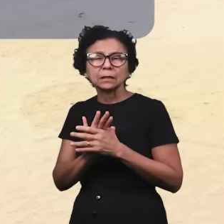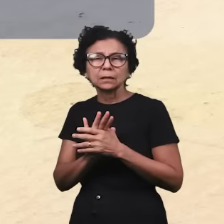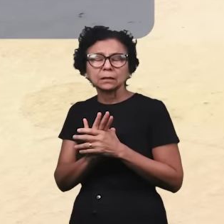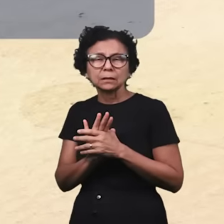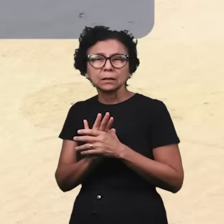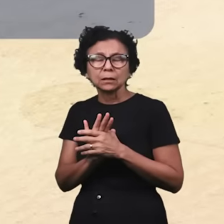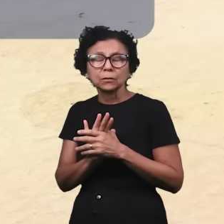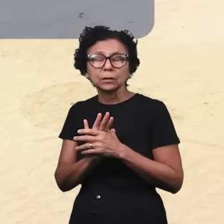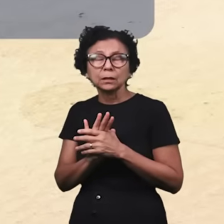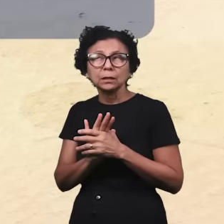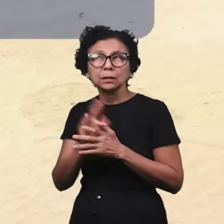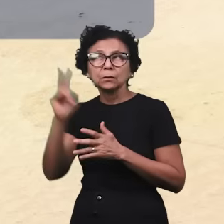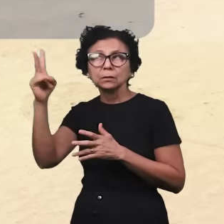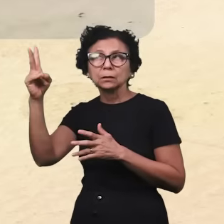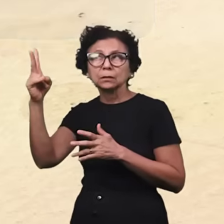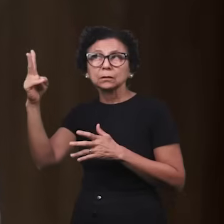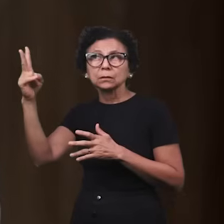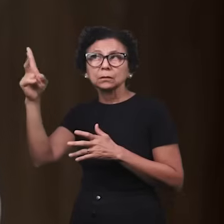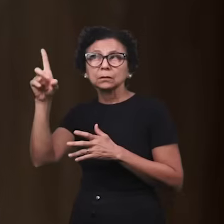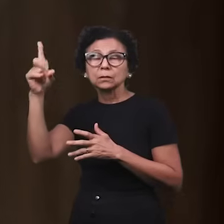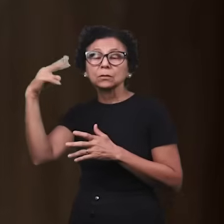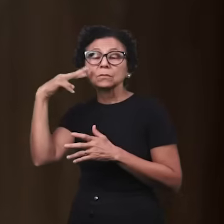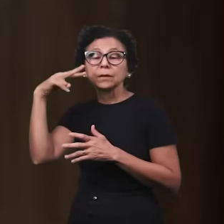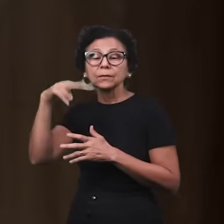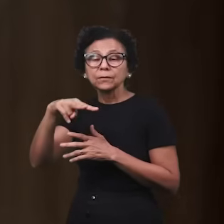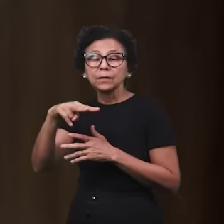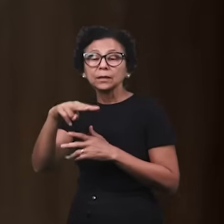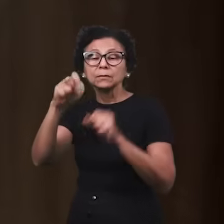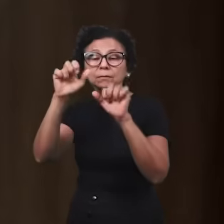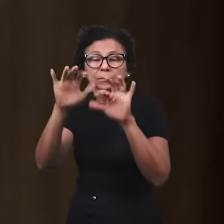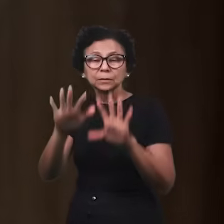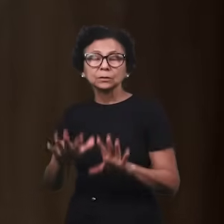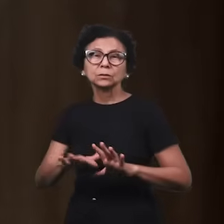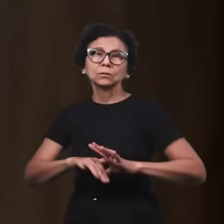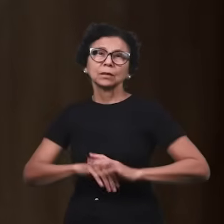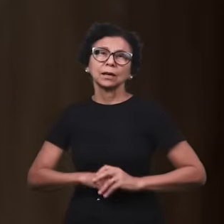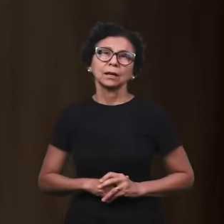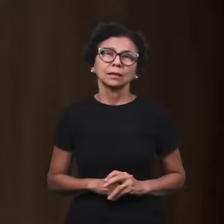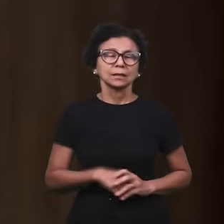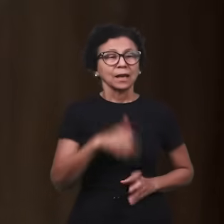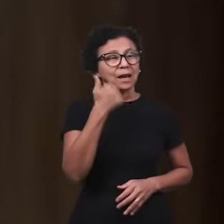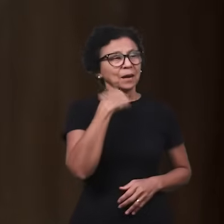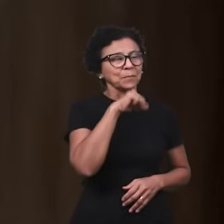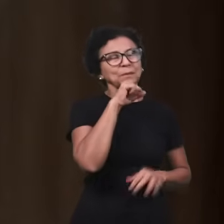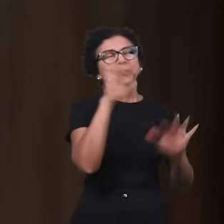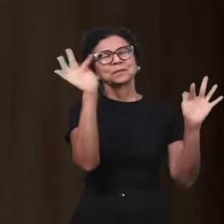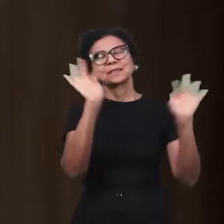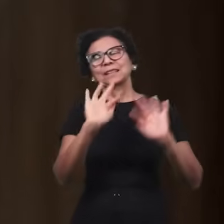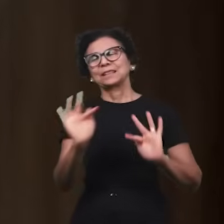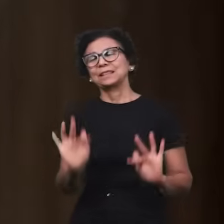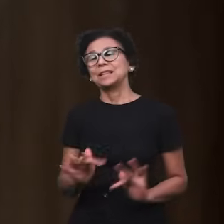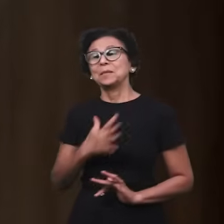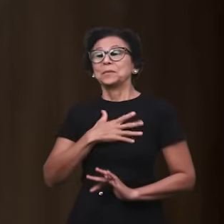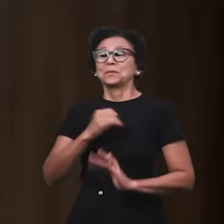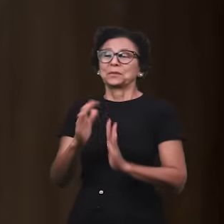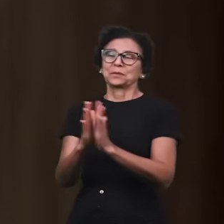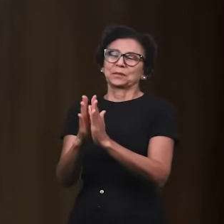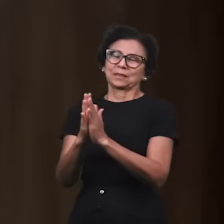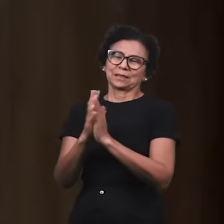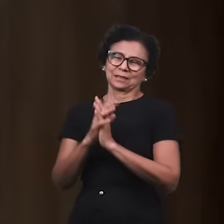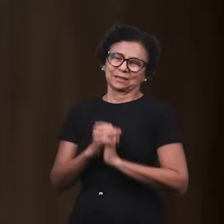te recompensará. Então não é que eu não estou me recriminando essa mãe, ela estava feliz, que viu o filho orando, quis compartilhar a alegria